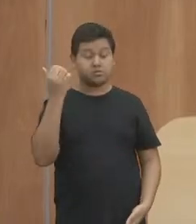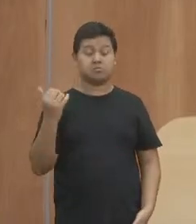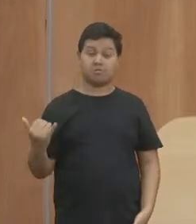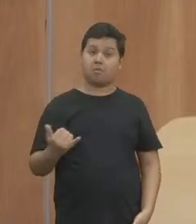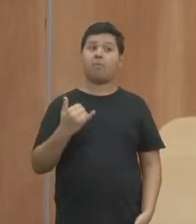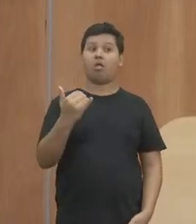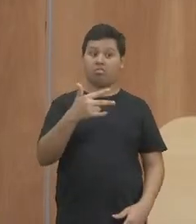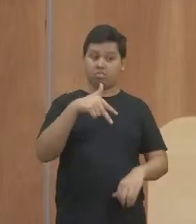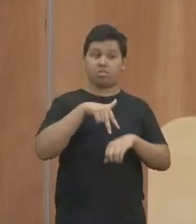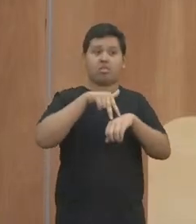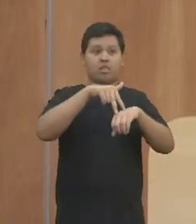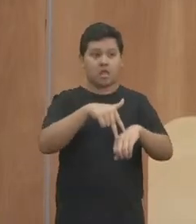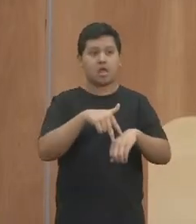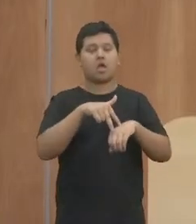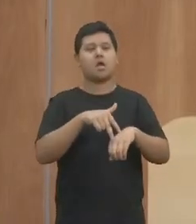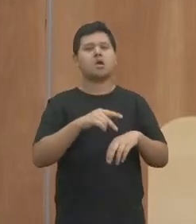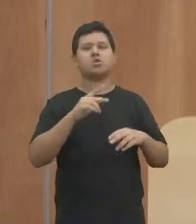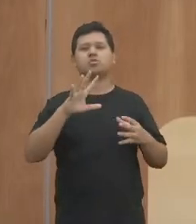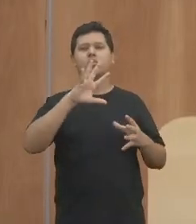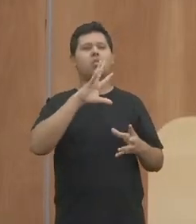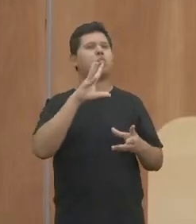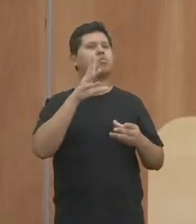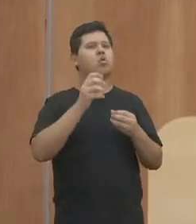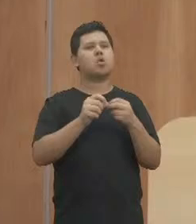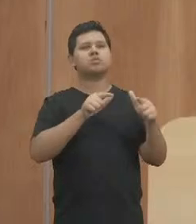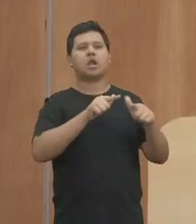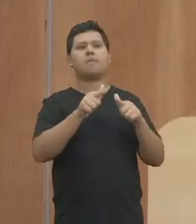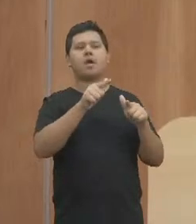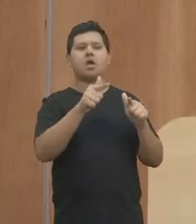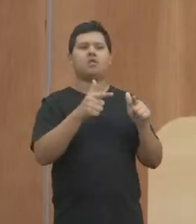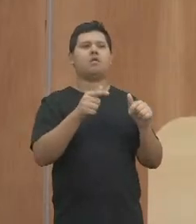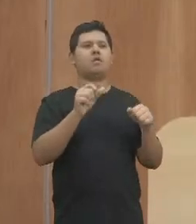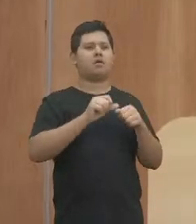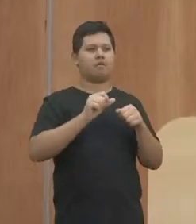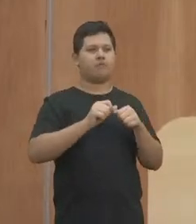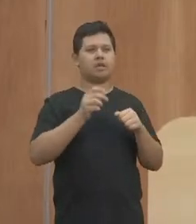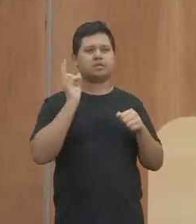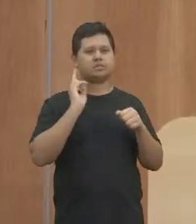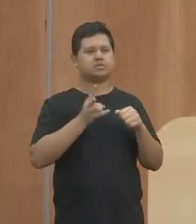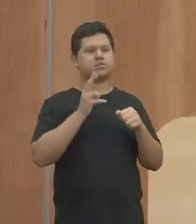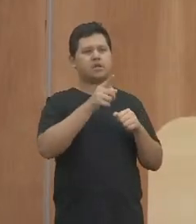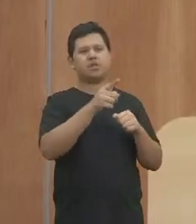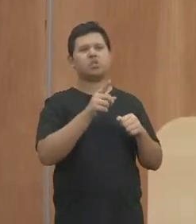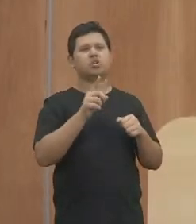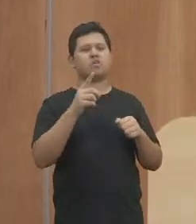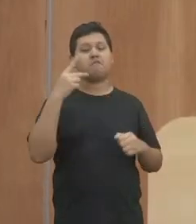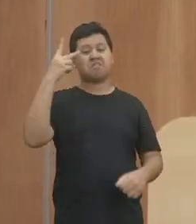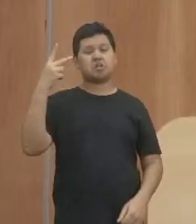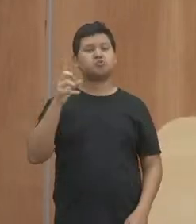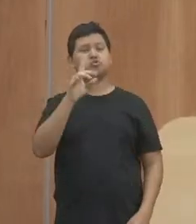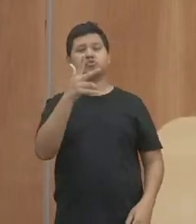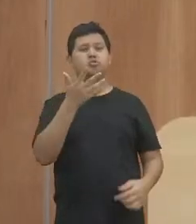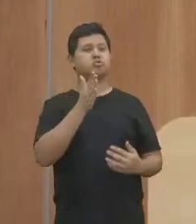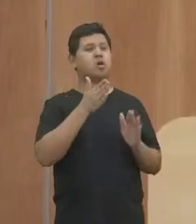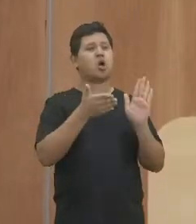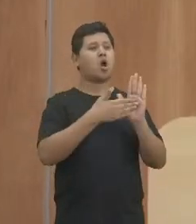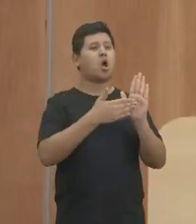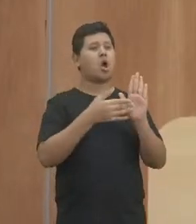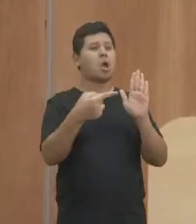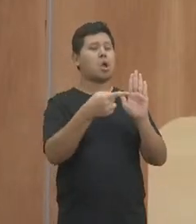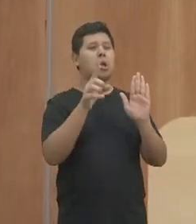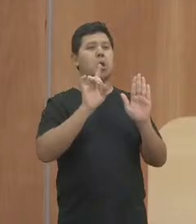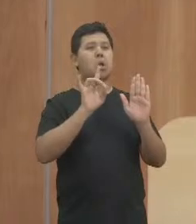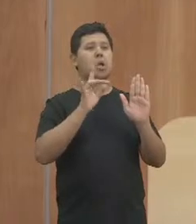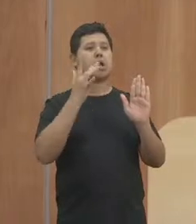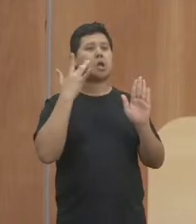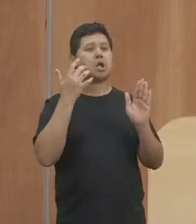tem, de toda a importância, de todos os mandatos que o senhor desenvolve, o senhor, desde que é vereador aqui, o senhor só propõe questões assistencialistas, o